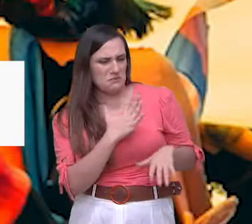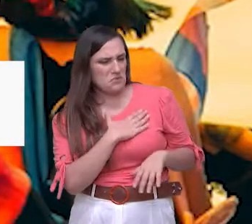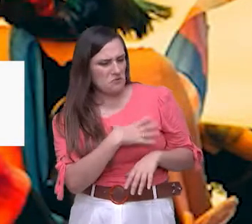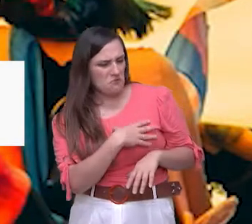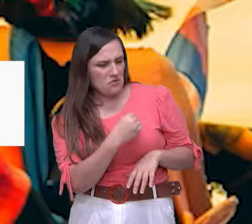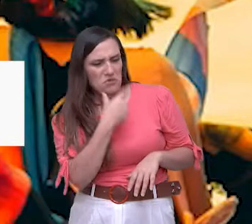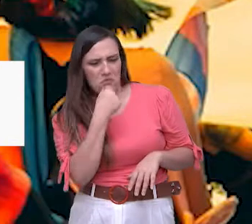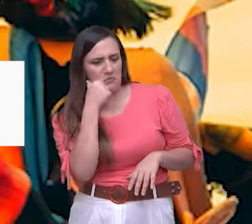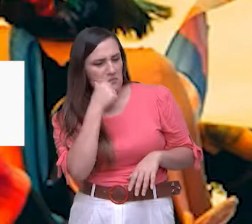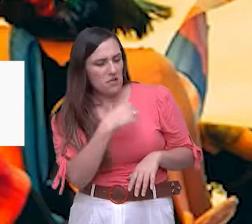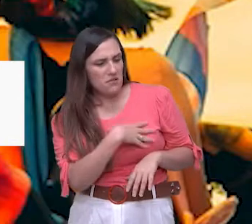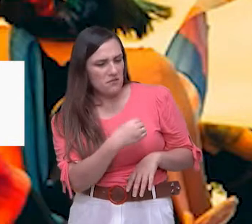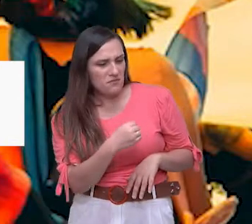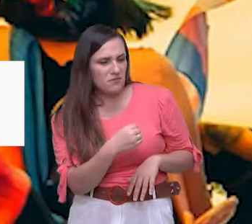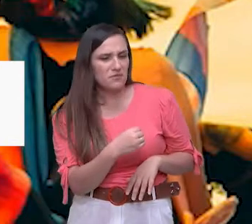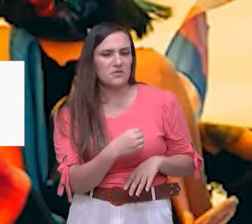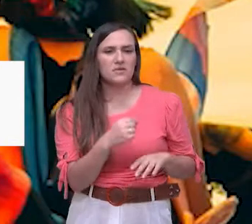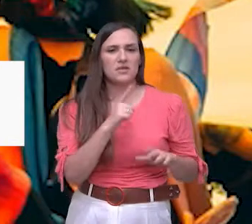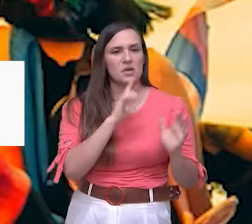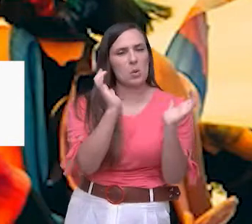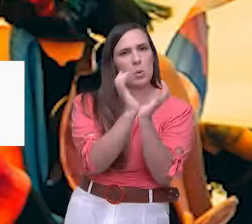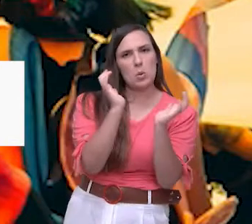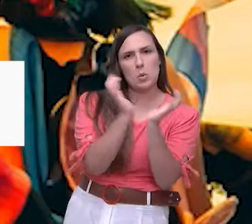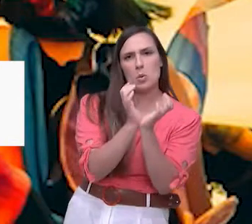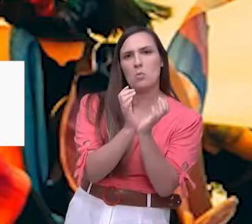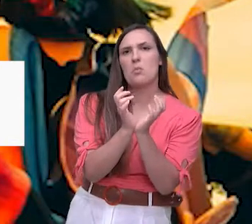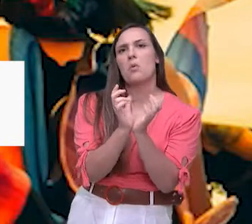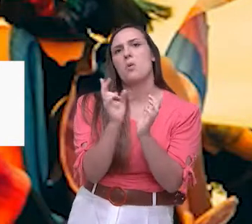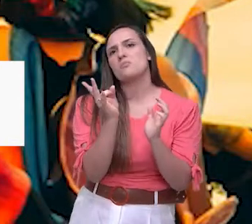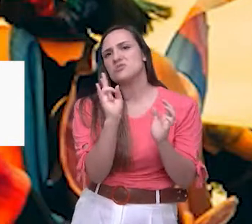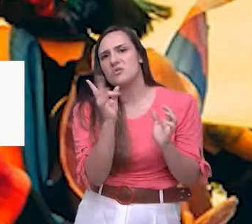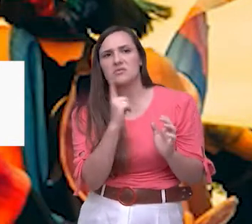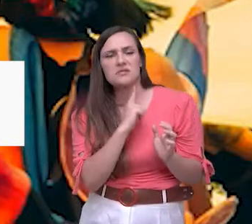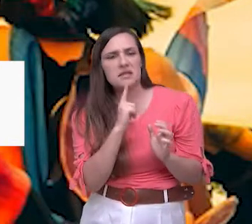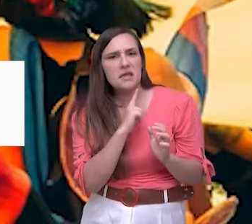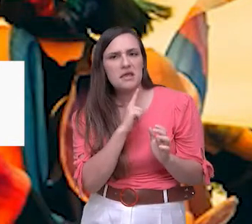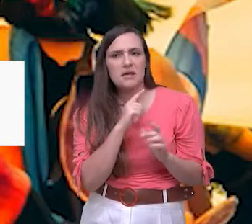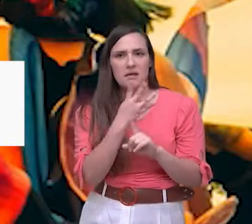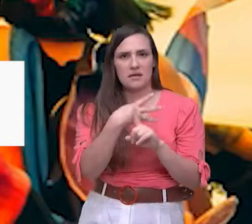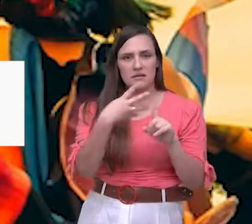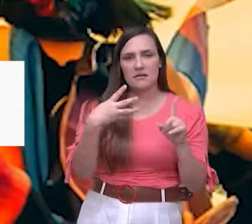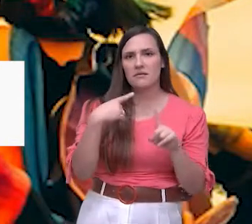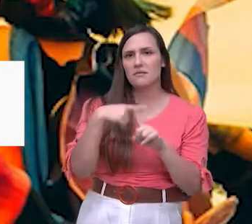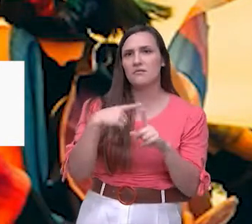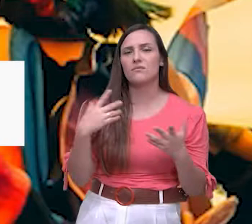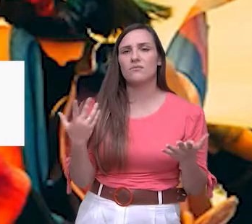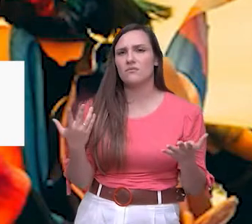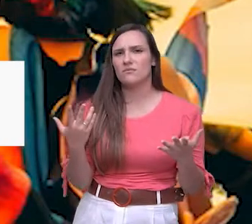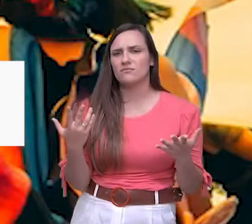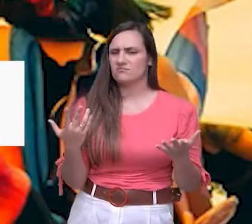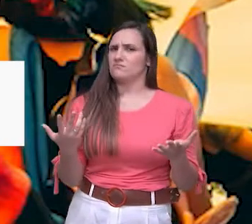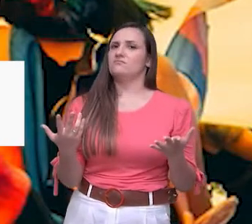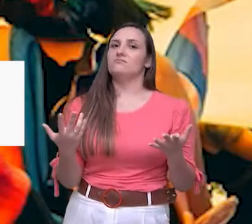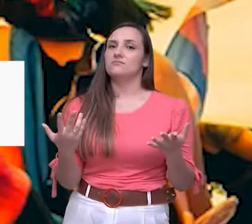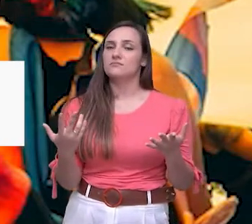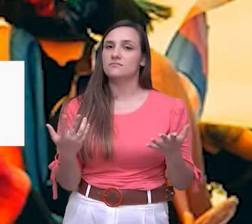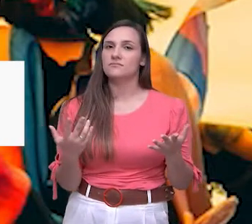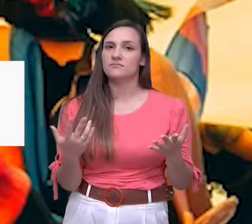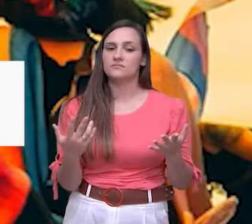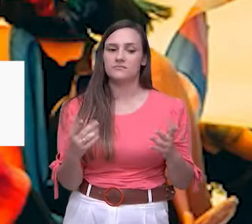que o meu filho ou que a minha filha saia no grupo né que que tem as pessoas LGBT e